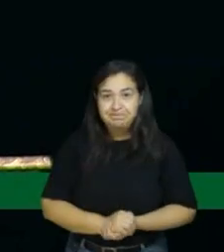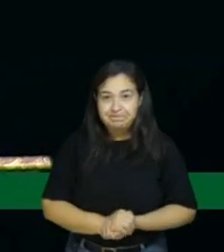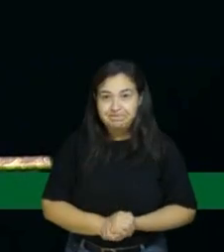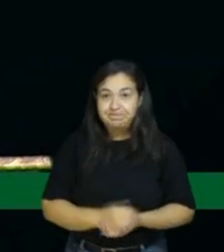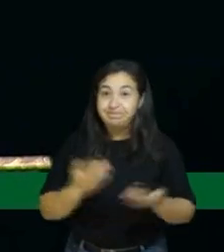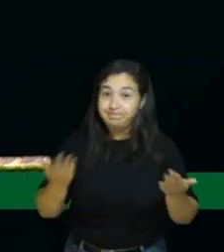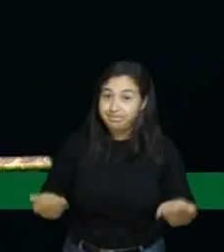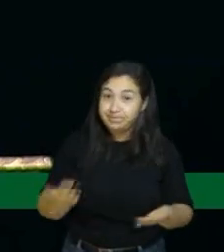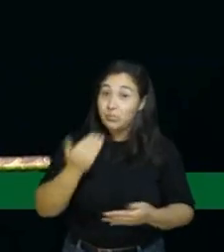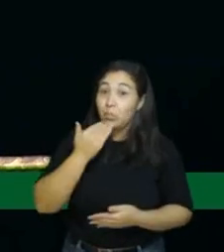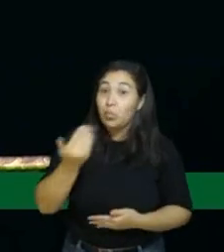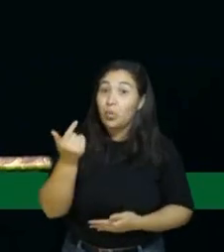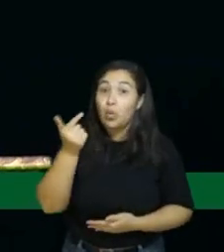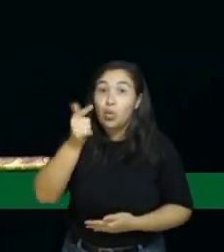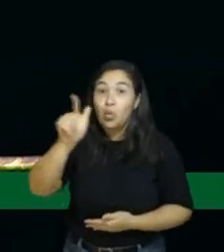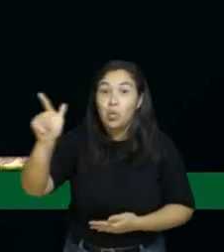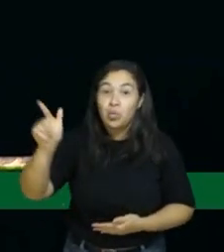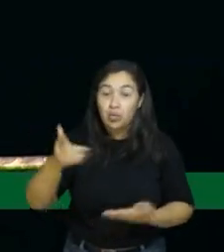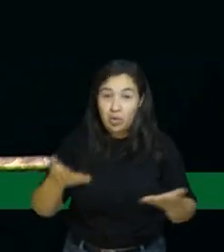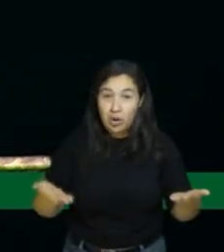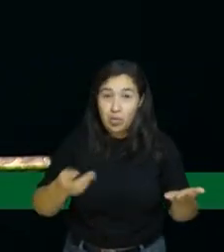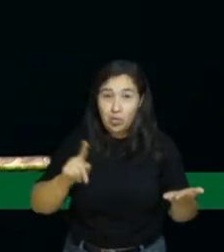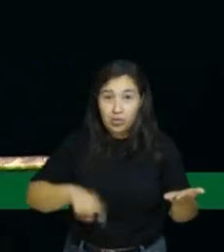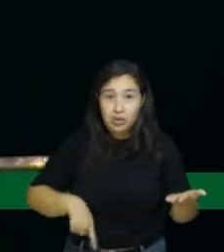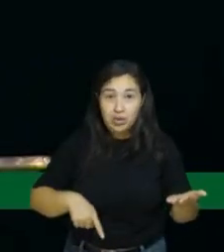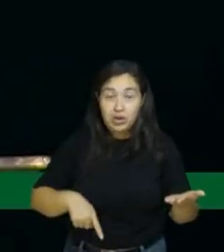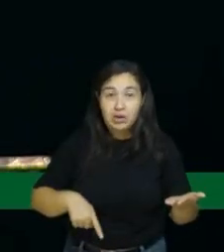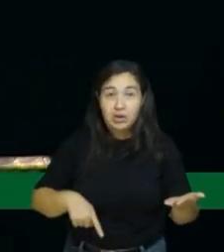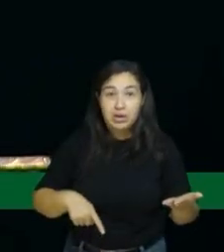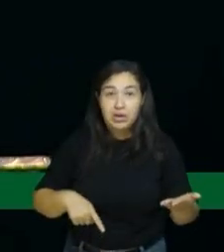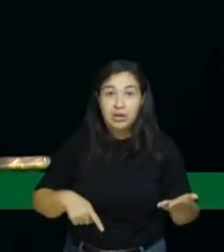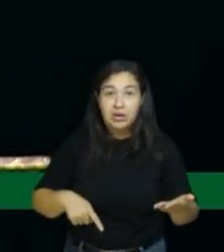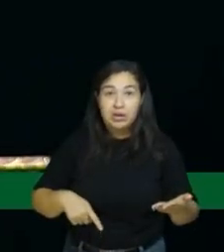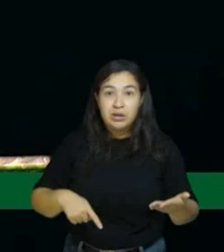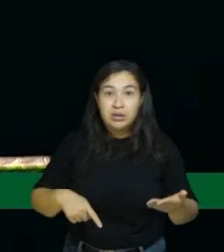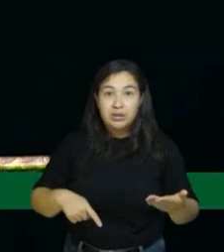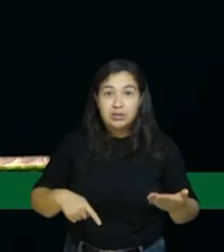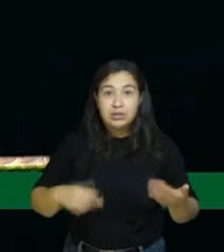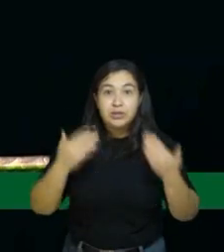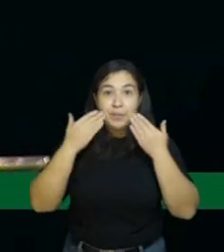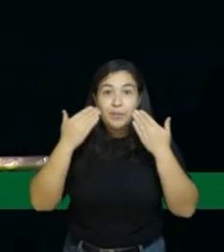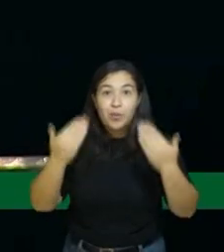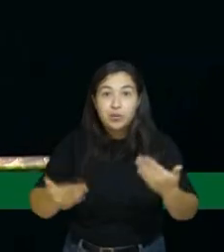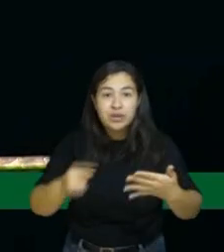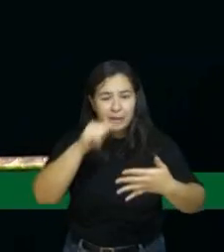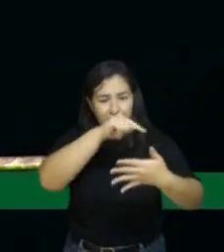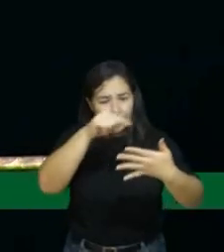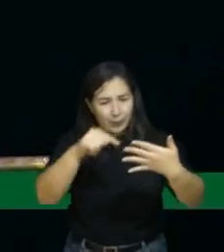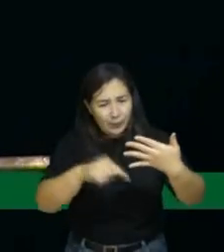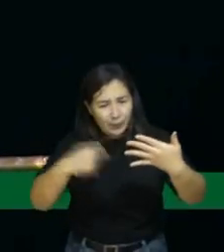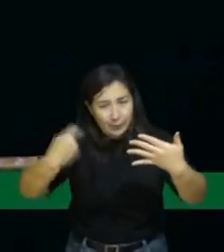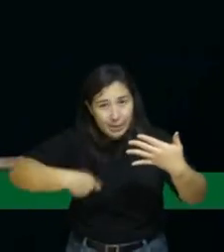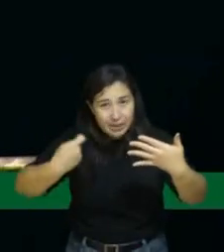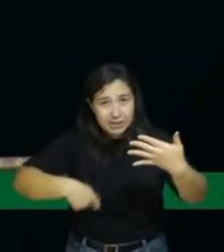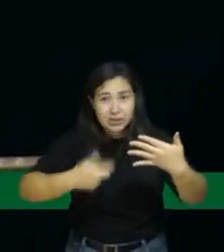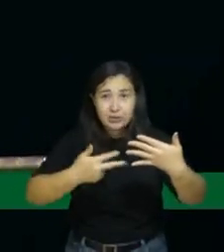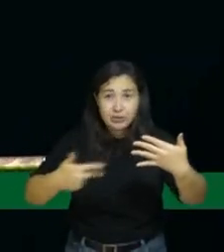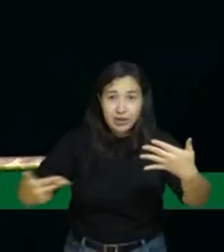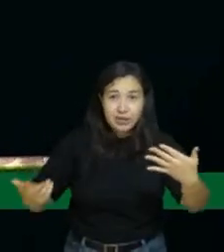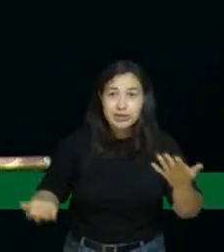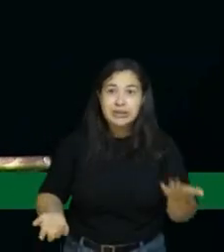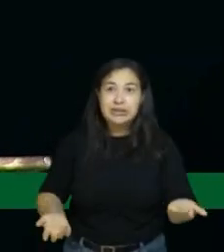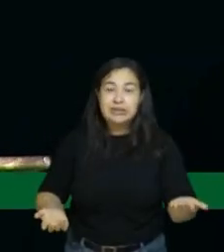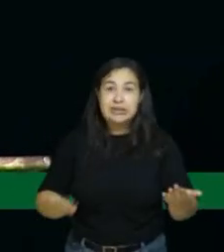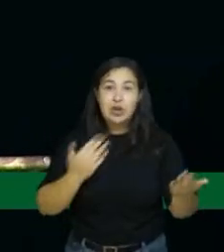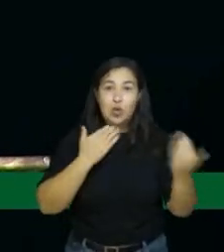fazer um outro apelo que o momento aqui deputados e deputadas é trazer as demandas Nós estamos uma conversa muito boa enquanto